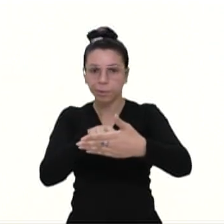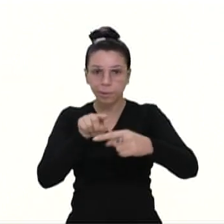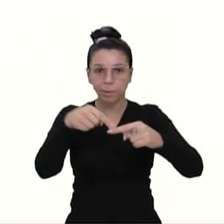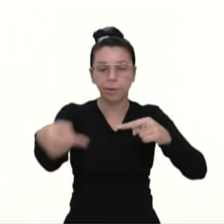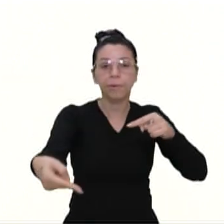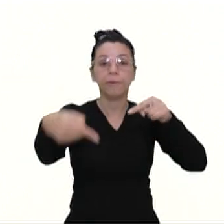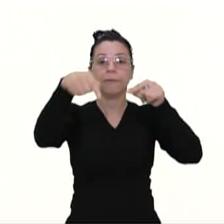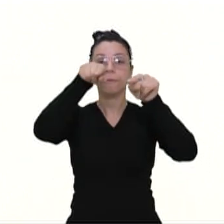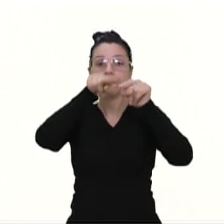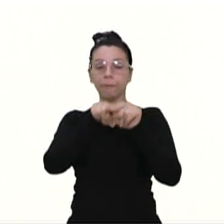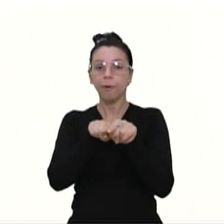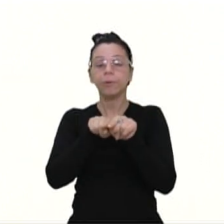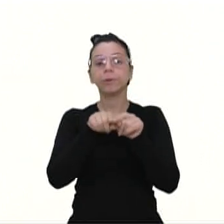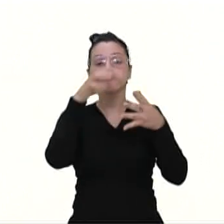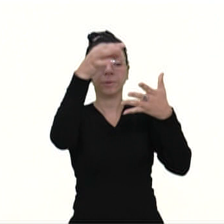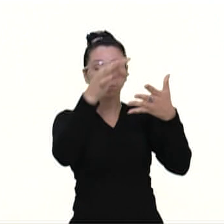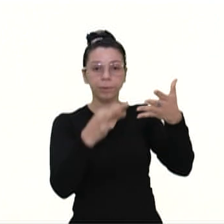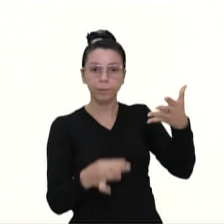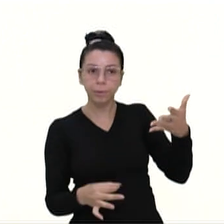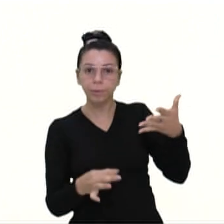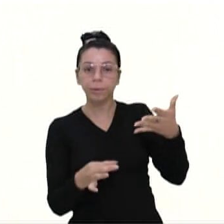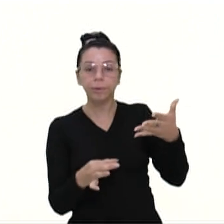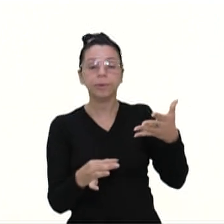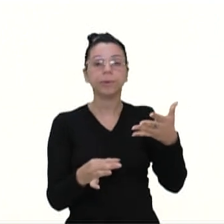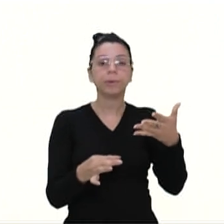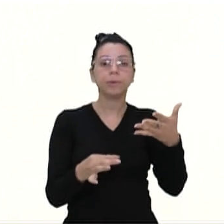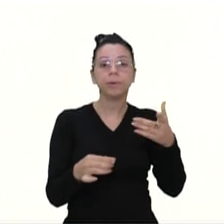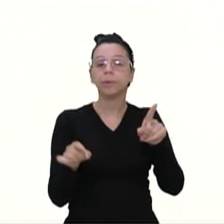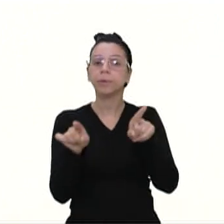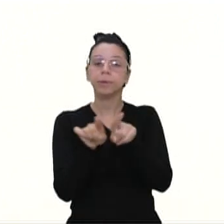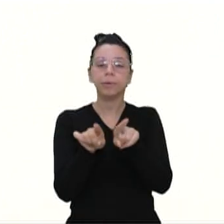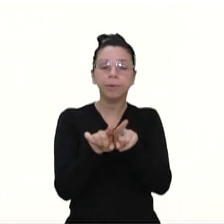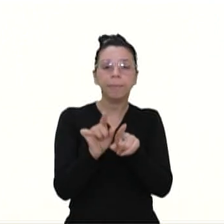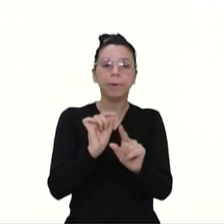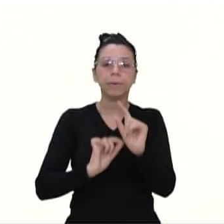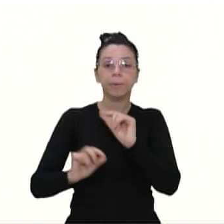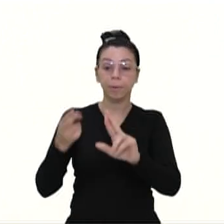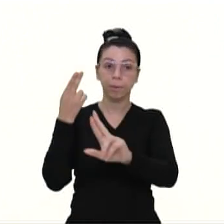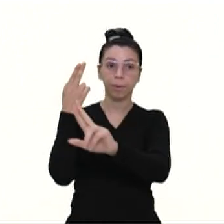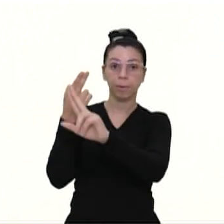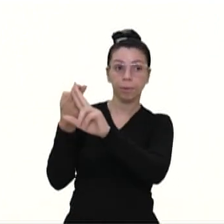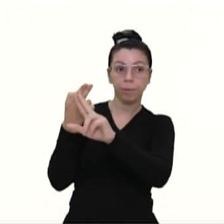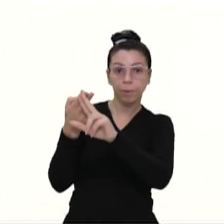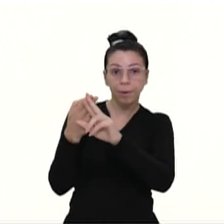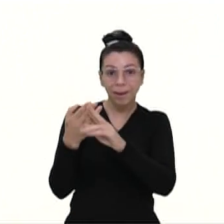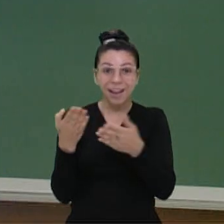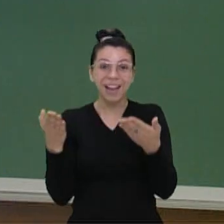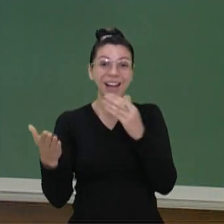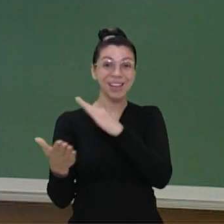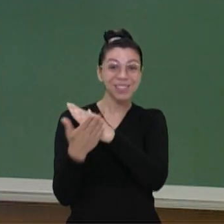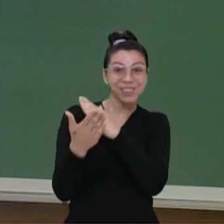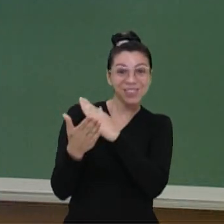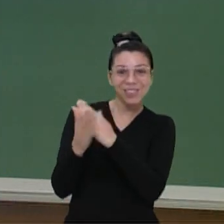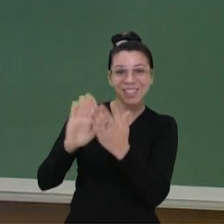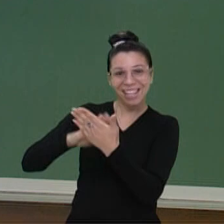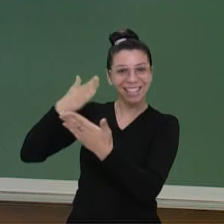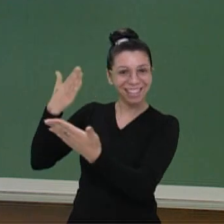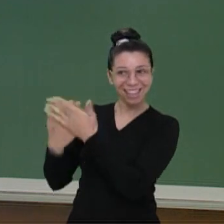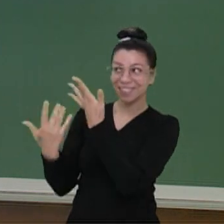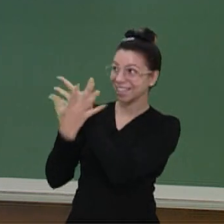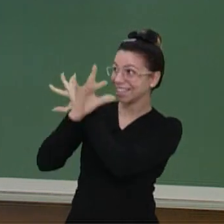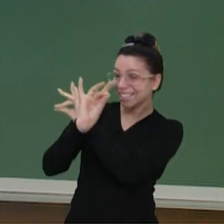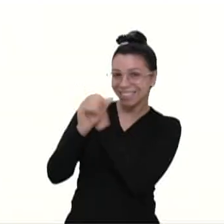eu já volto aqui resolvendo esse exercício e assim, usando da ajuda aqui da nossa intérprete,